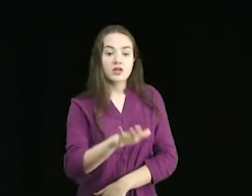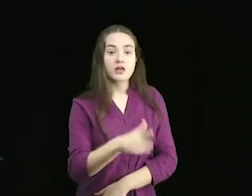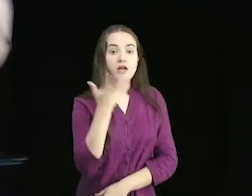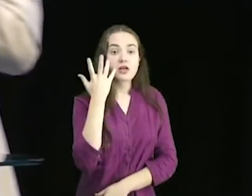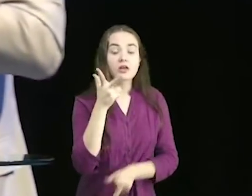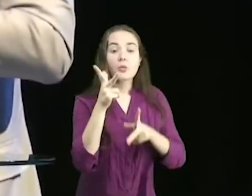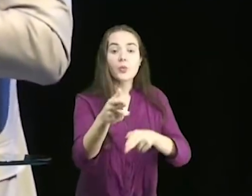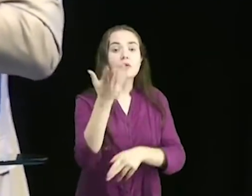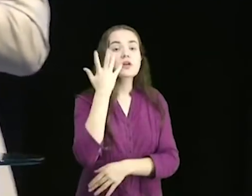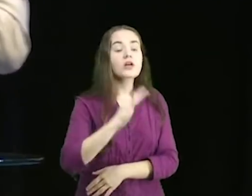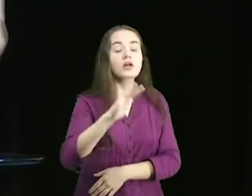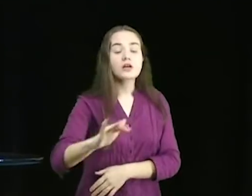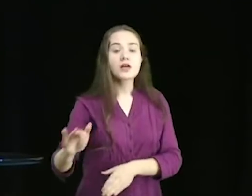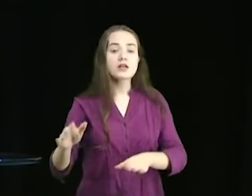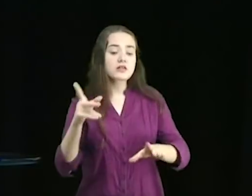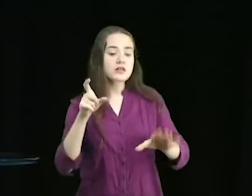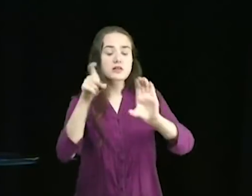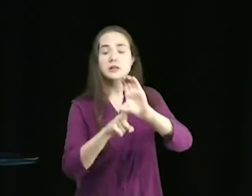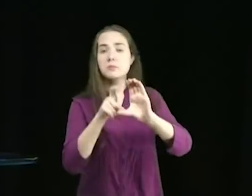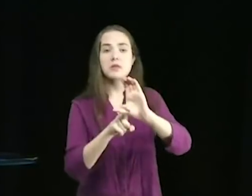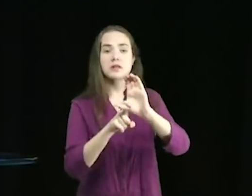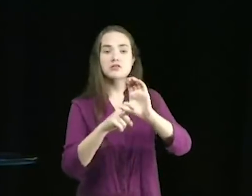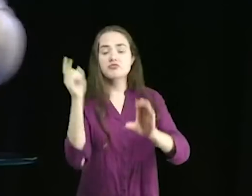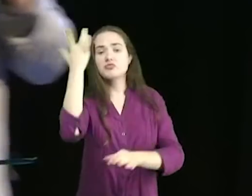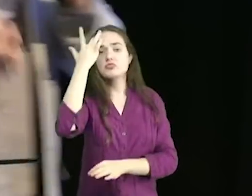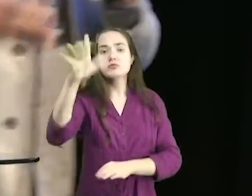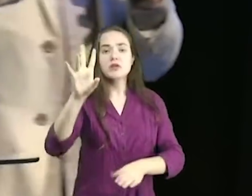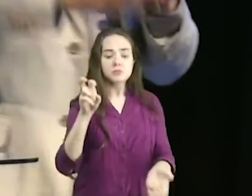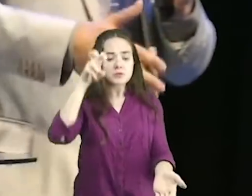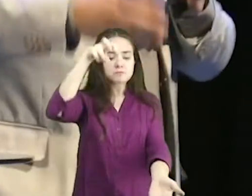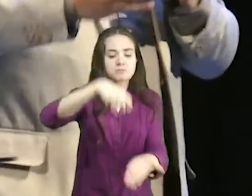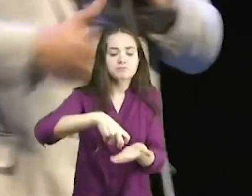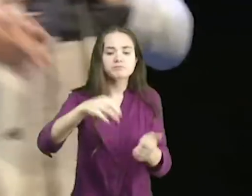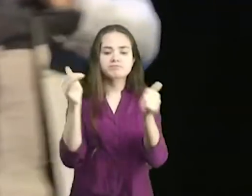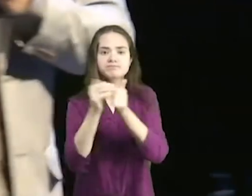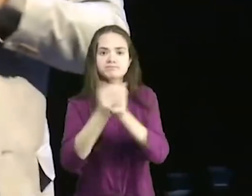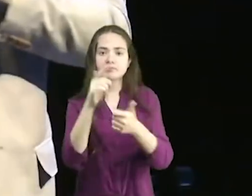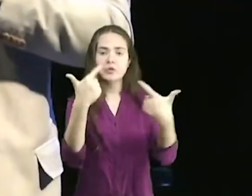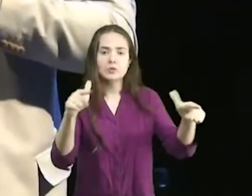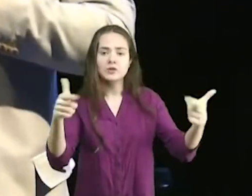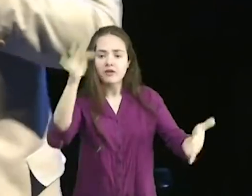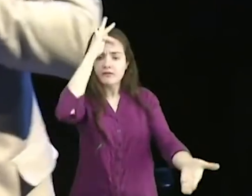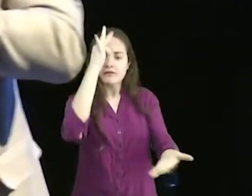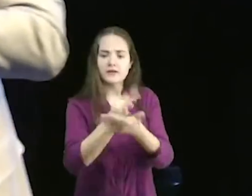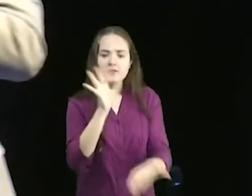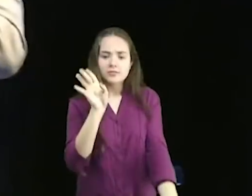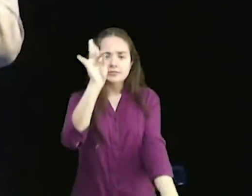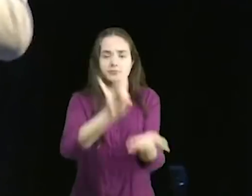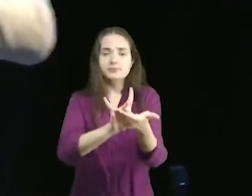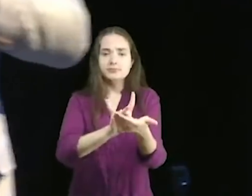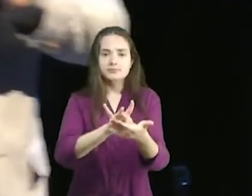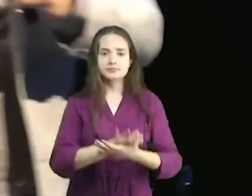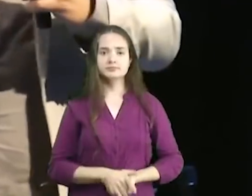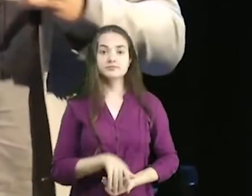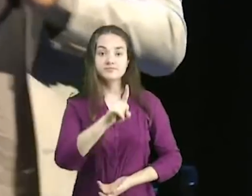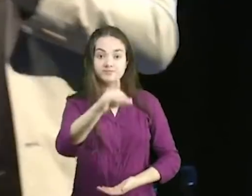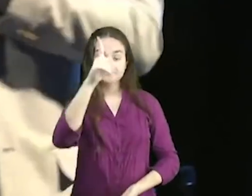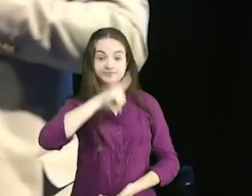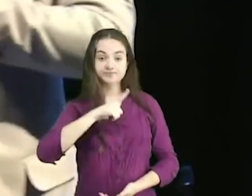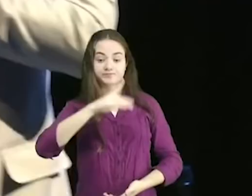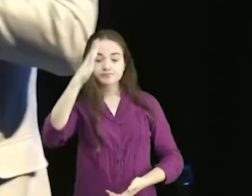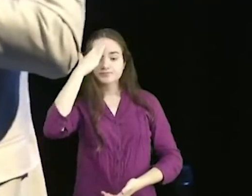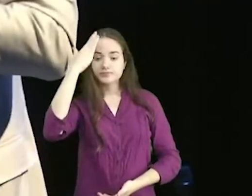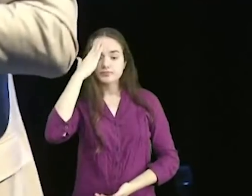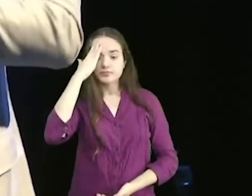dependentes, que não aprendem a dobrar os joelhos, que não aprendem a viver pela fé. Reaja. O que você tem em casa? A tua serva